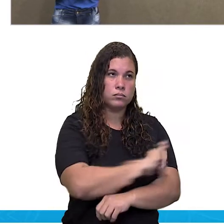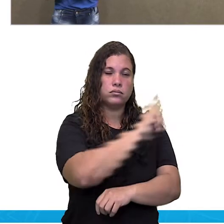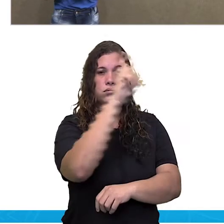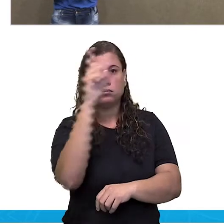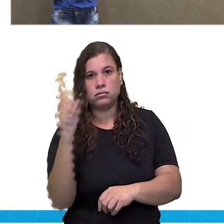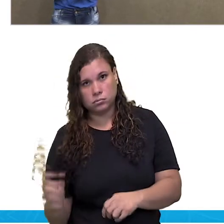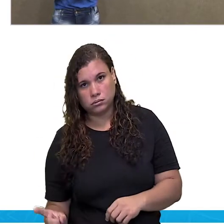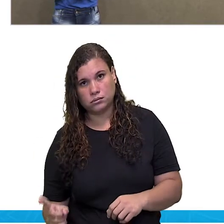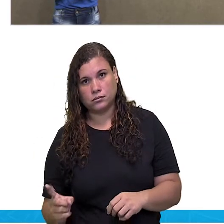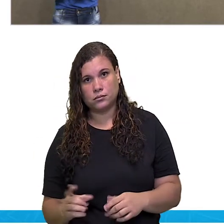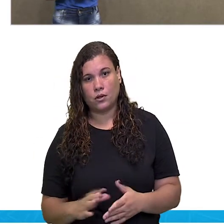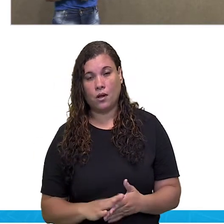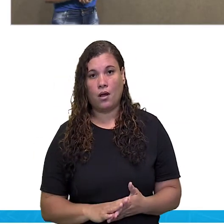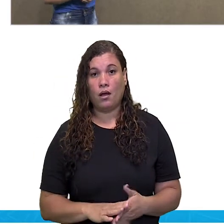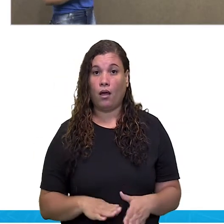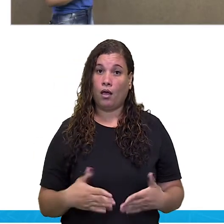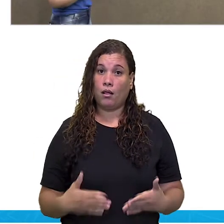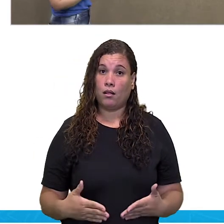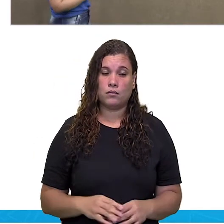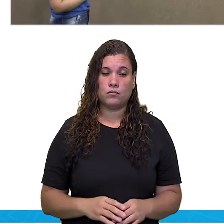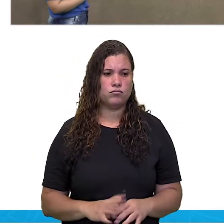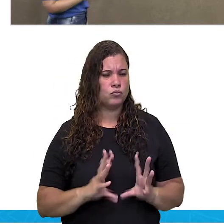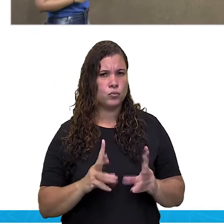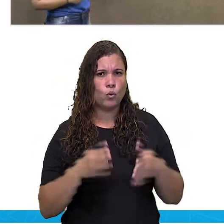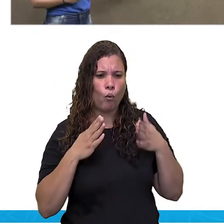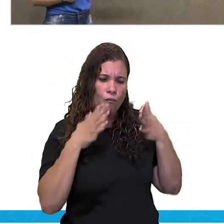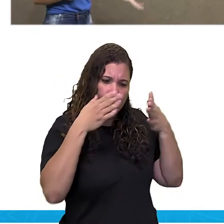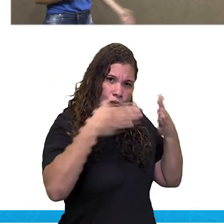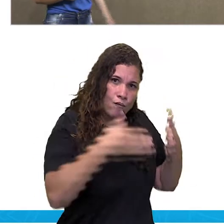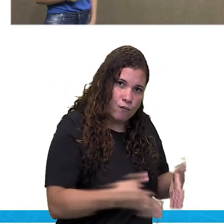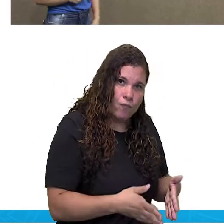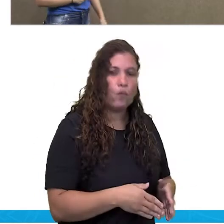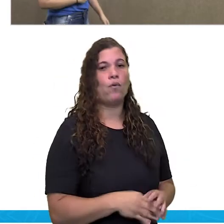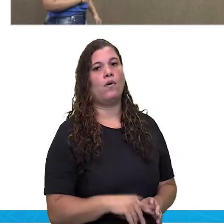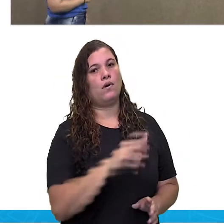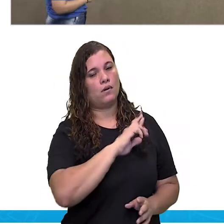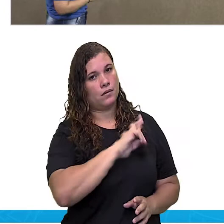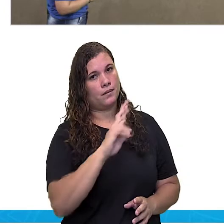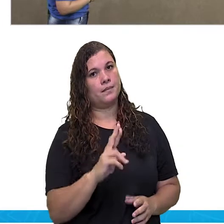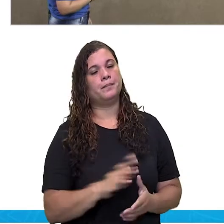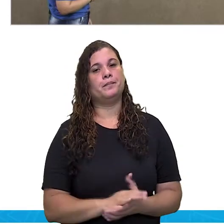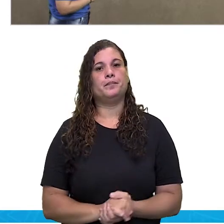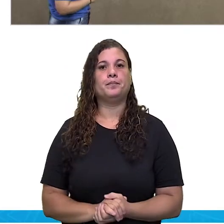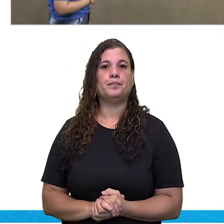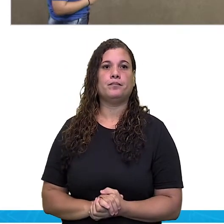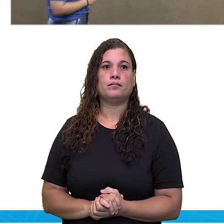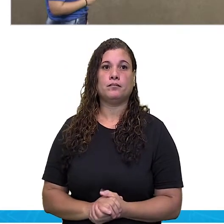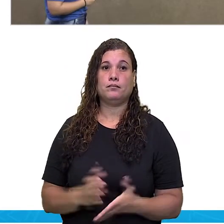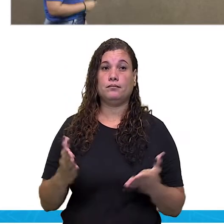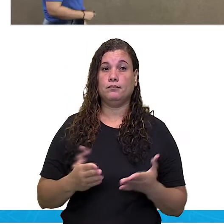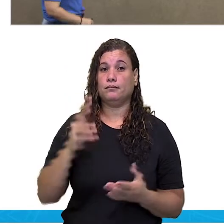em torno, as pessoas vão ali para questões religiosas.